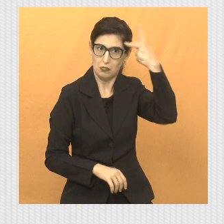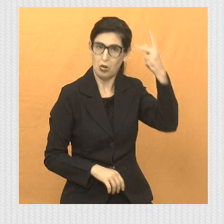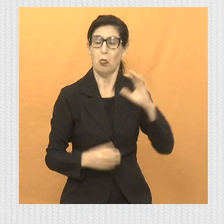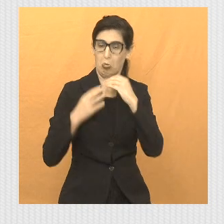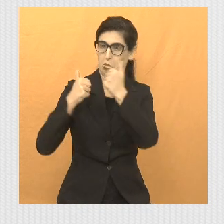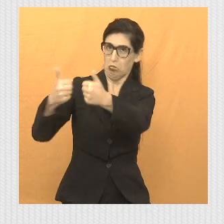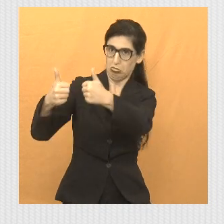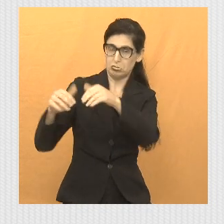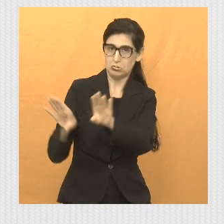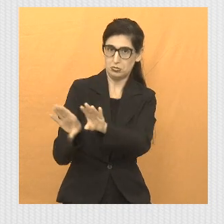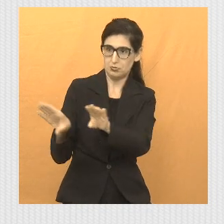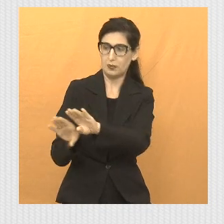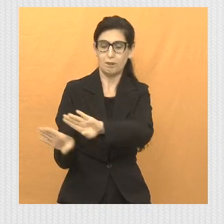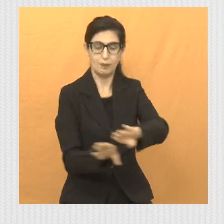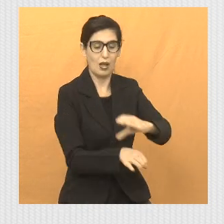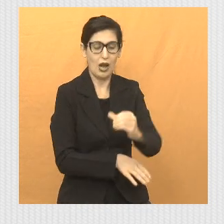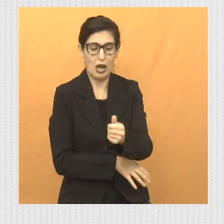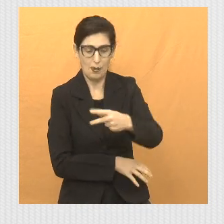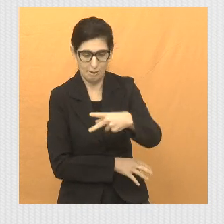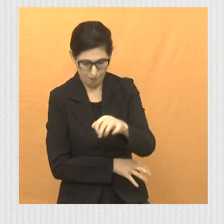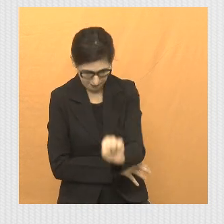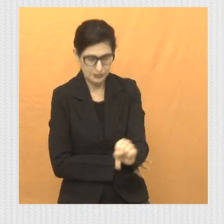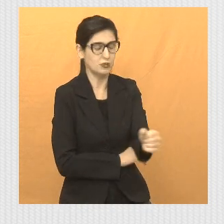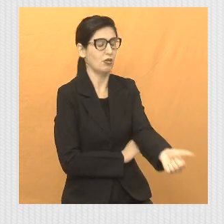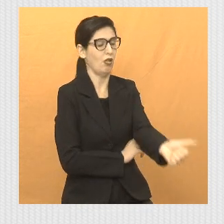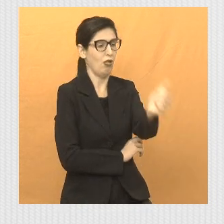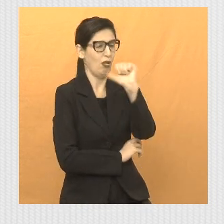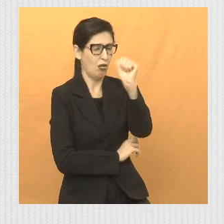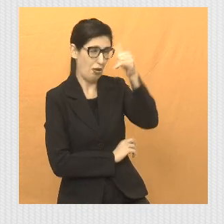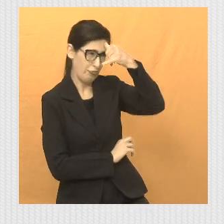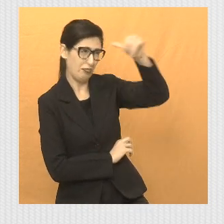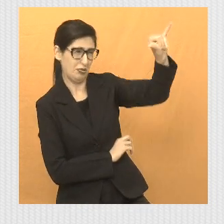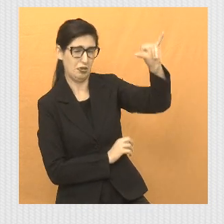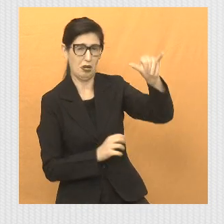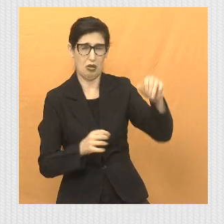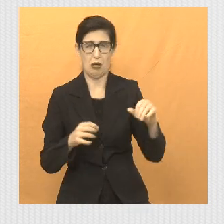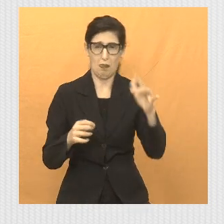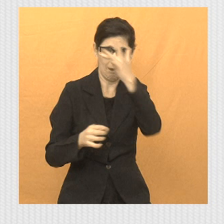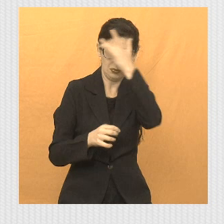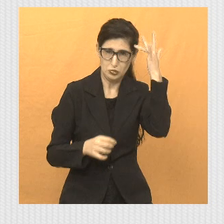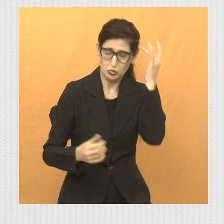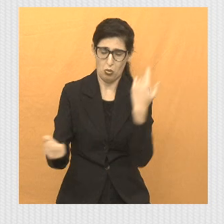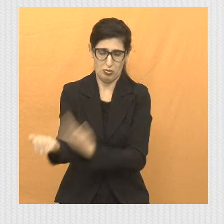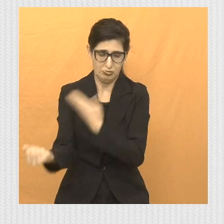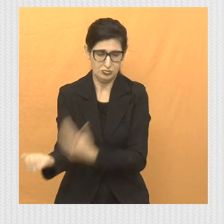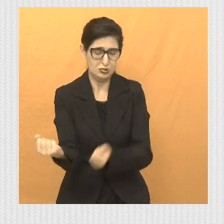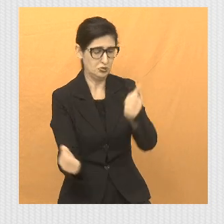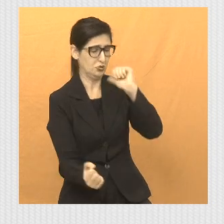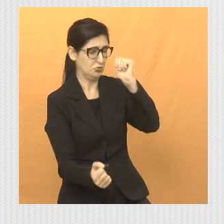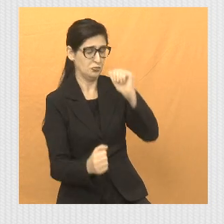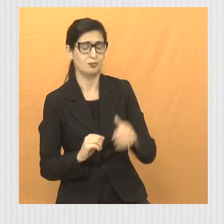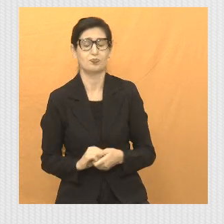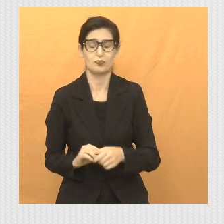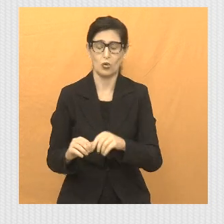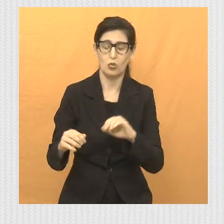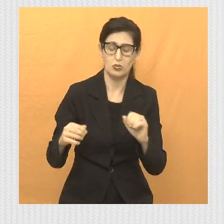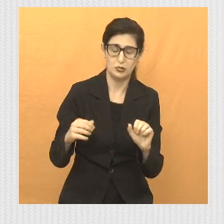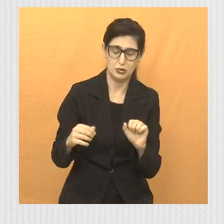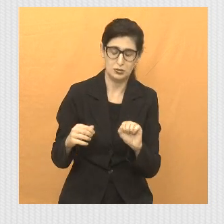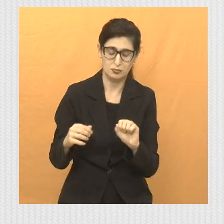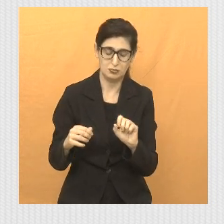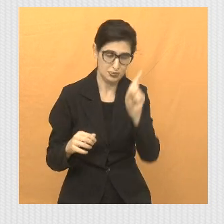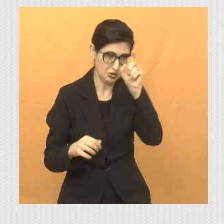no CAPS álcool-droga, CAPS infantil e no Hospital São Francisco e Santa Casa. Fechamos